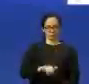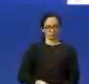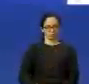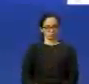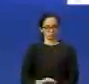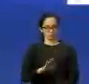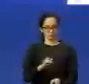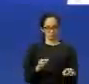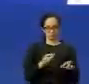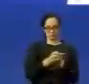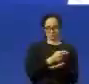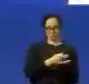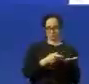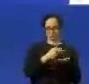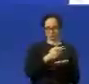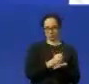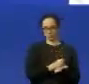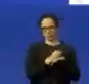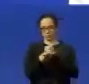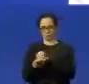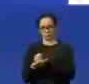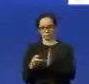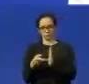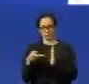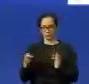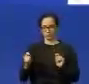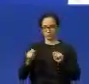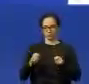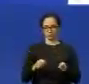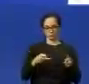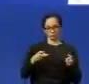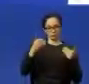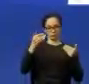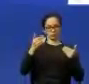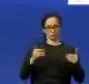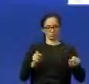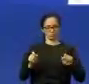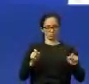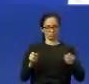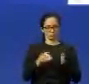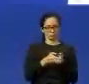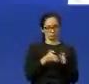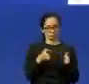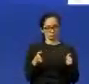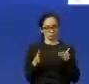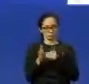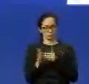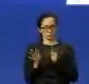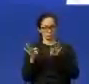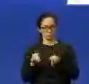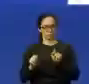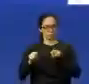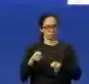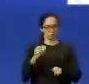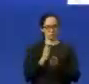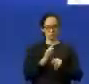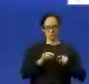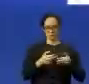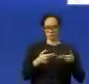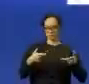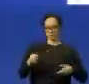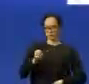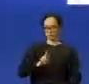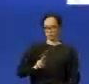Após concluir o desenho, ele encaminha para o setor de produção. E aí eles vão verificar aí qual deve ser o intervalo que se encontra para vestir o material que